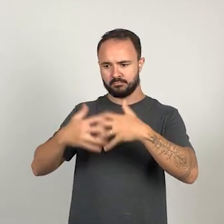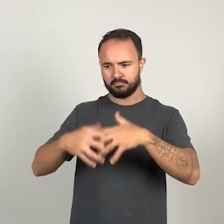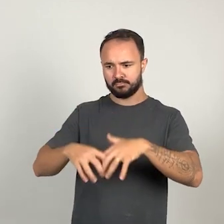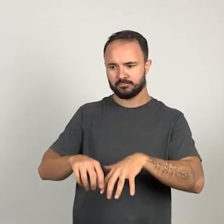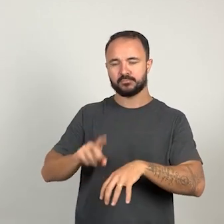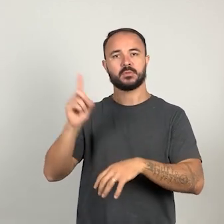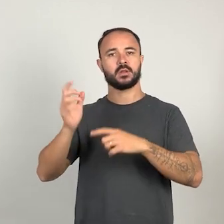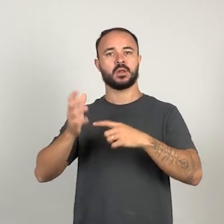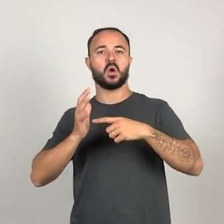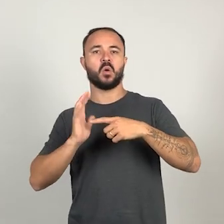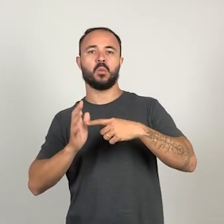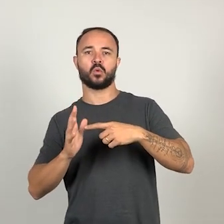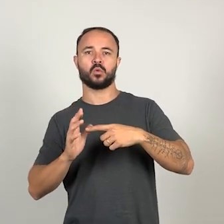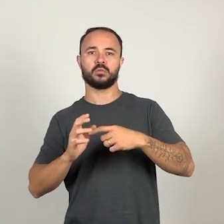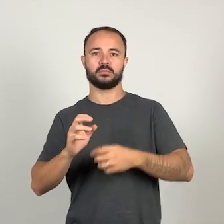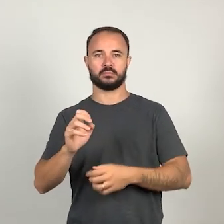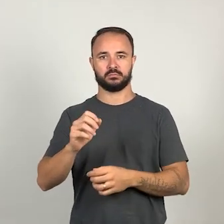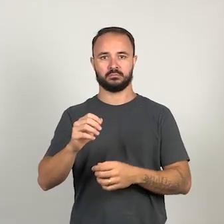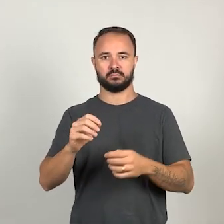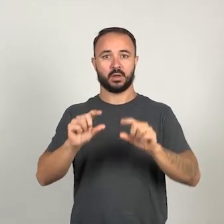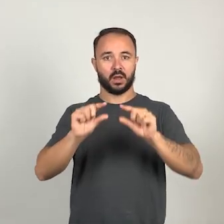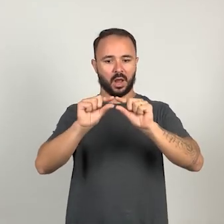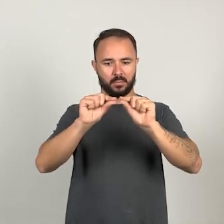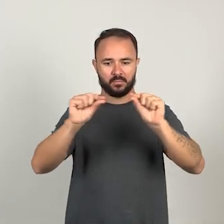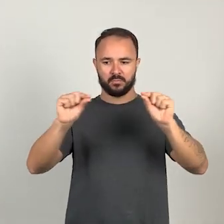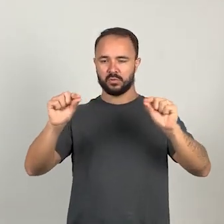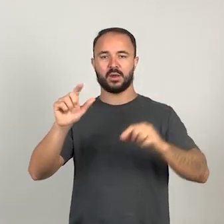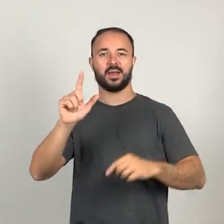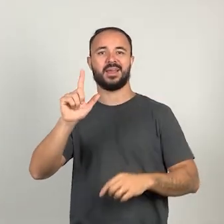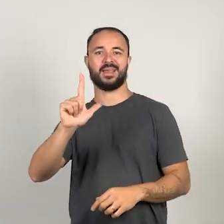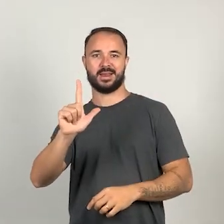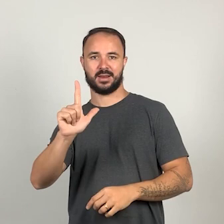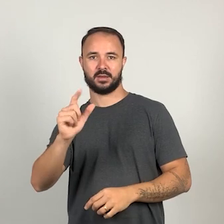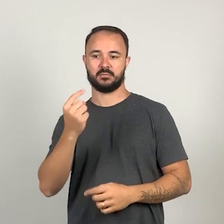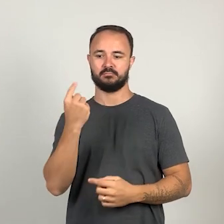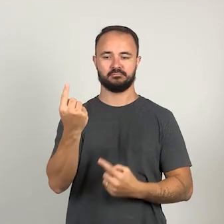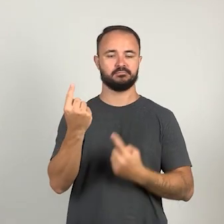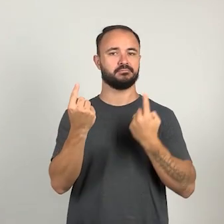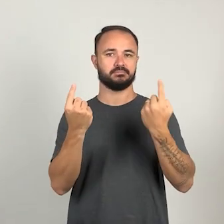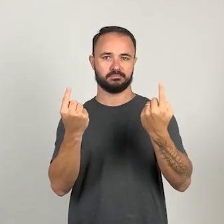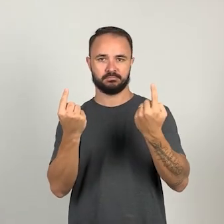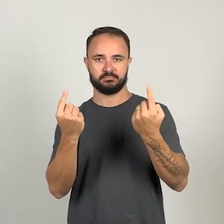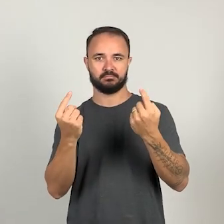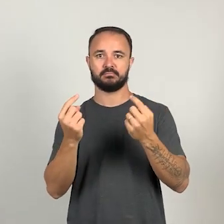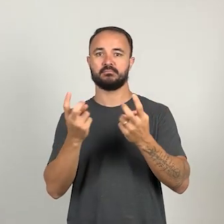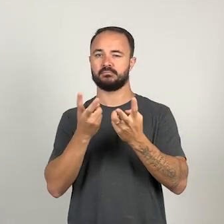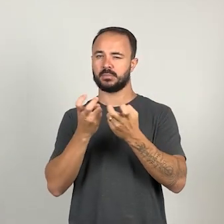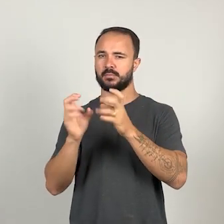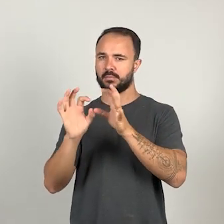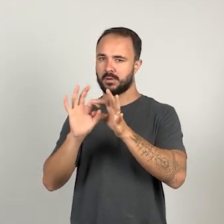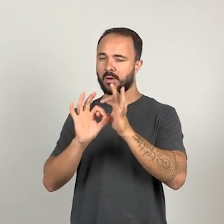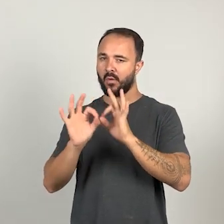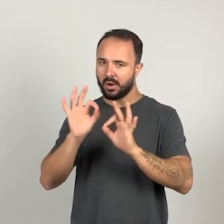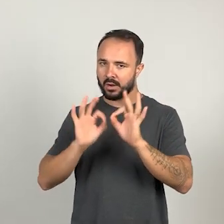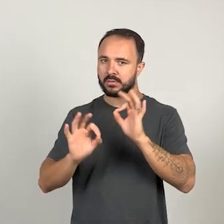no formato de L, um em cada lado. Vamos utilizar para isso o pino simples.